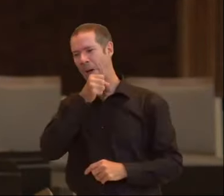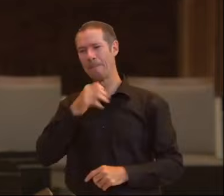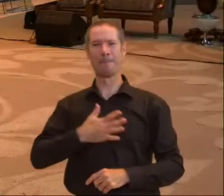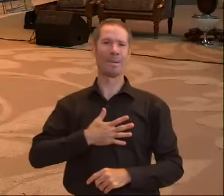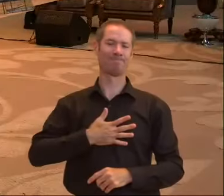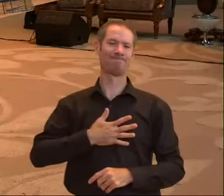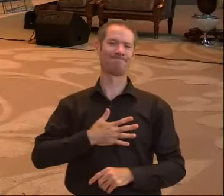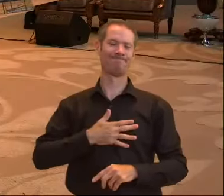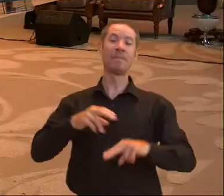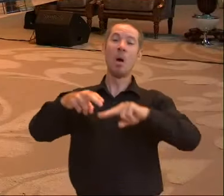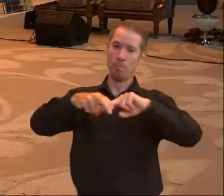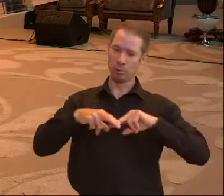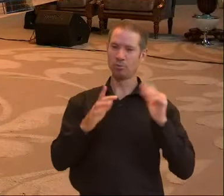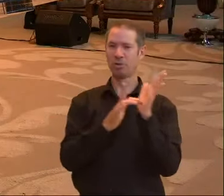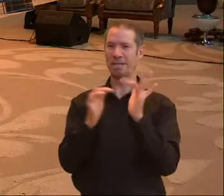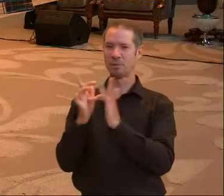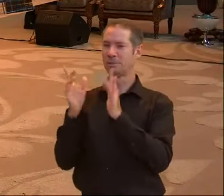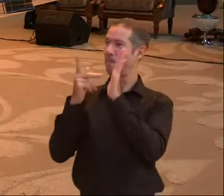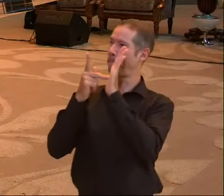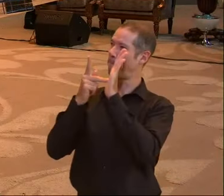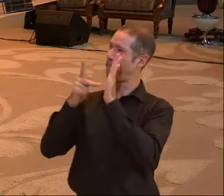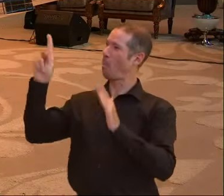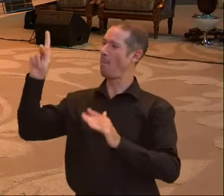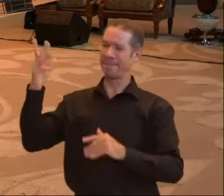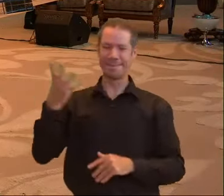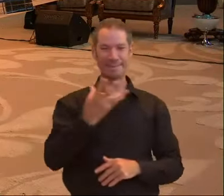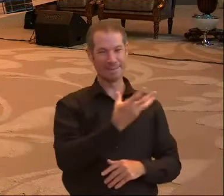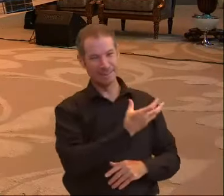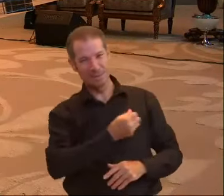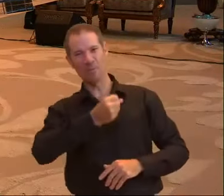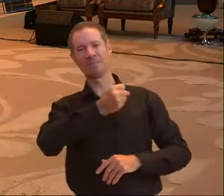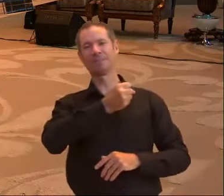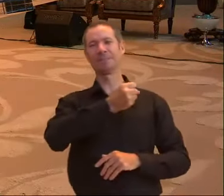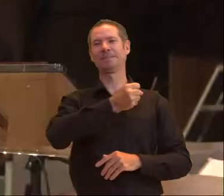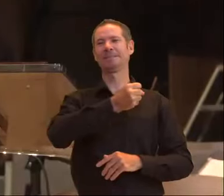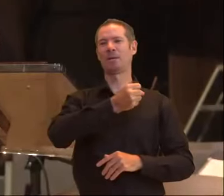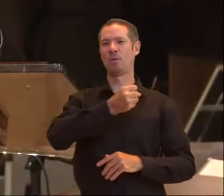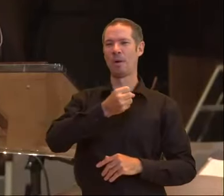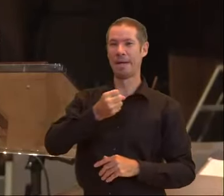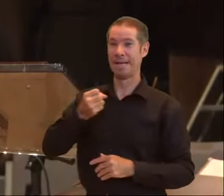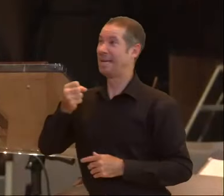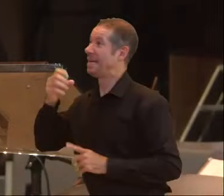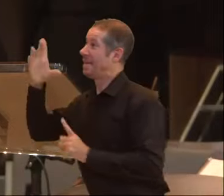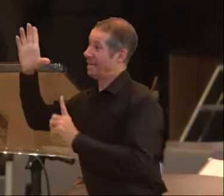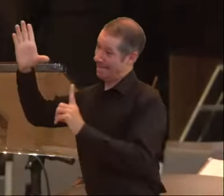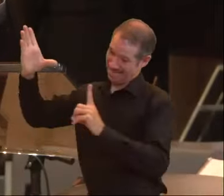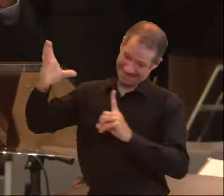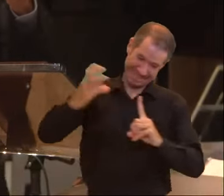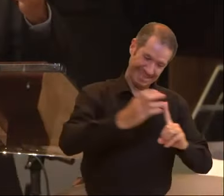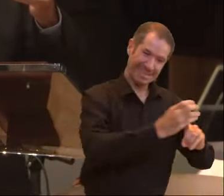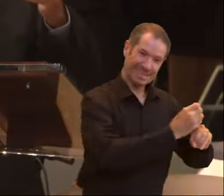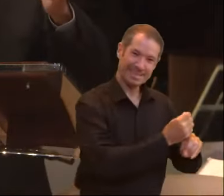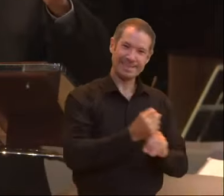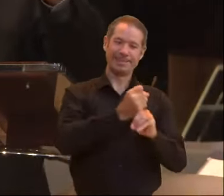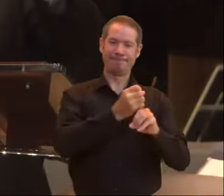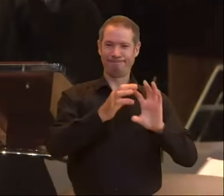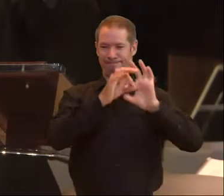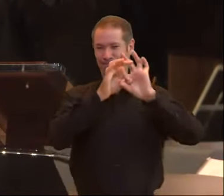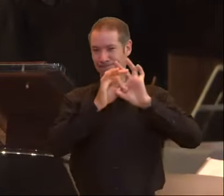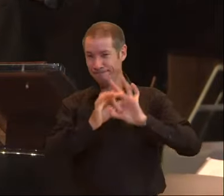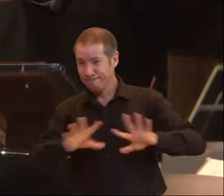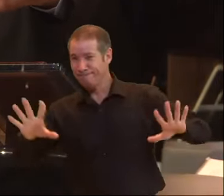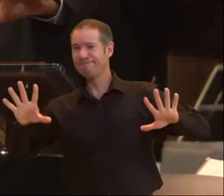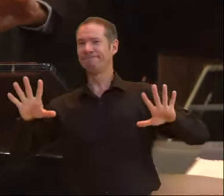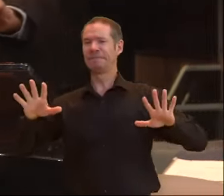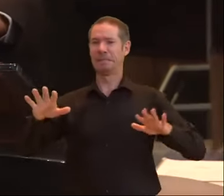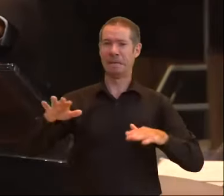Por isso que Jesus promete logo salvação. Salvação é resgate, é livramento. Você está